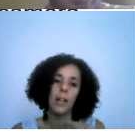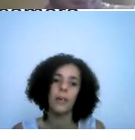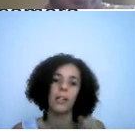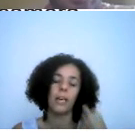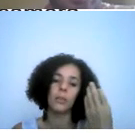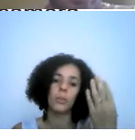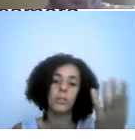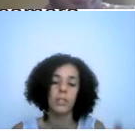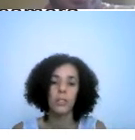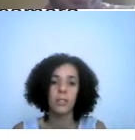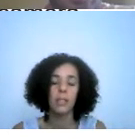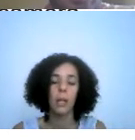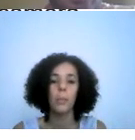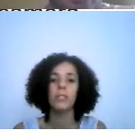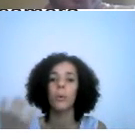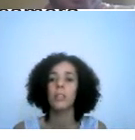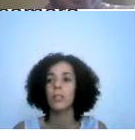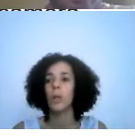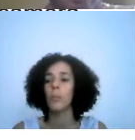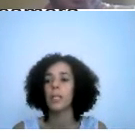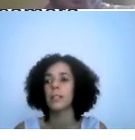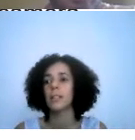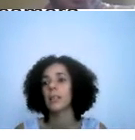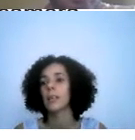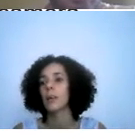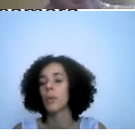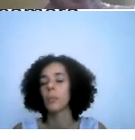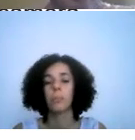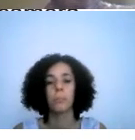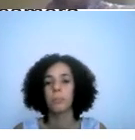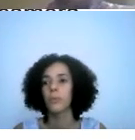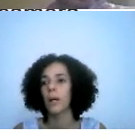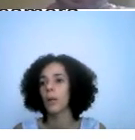a levar, a introduzir, seja acidentalmente ou intencionalmente, né,